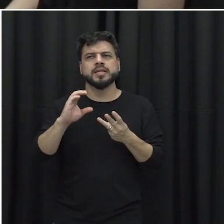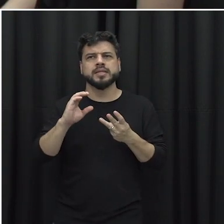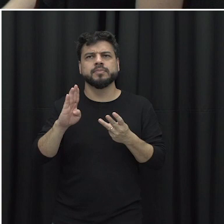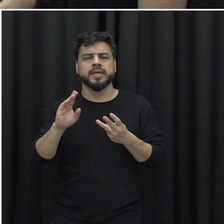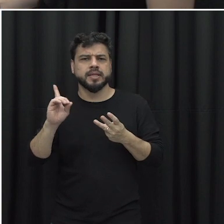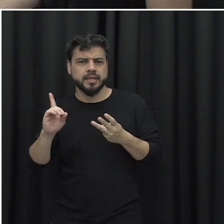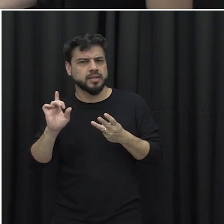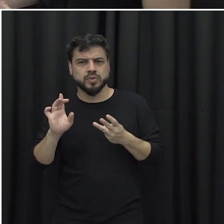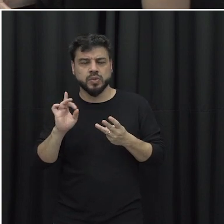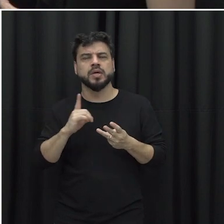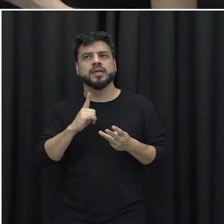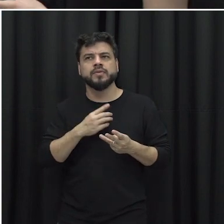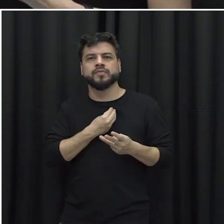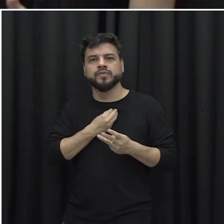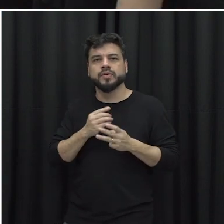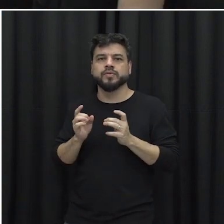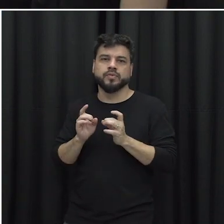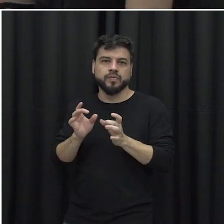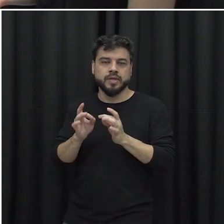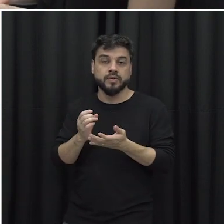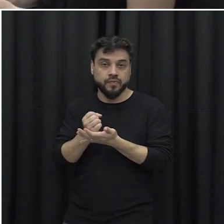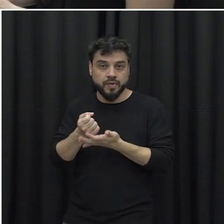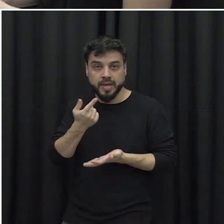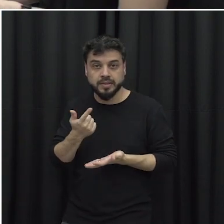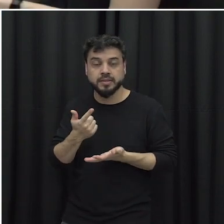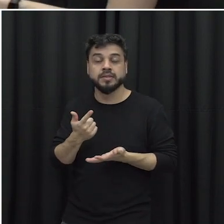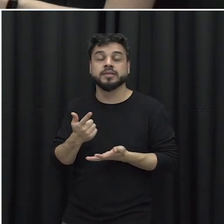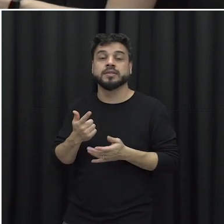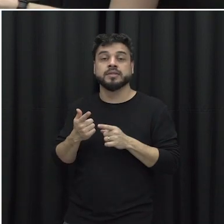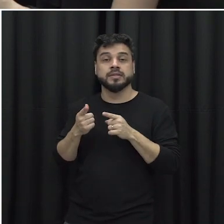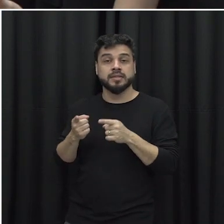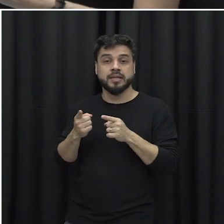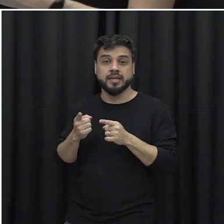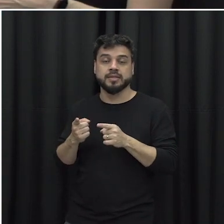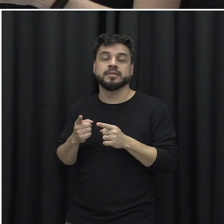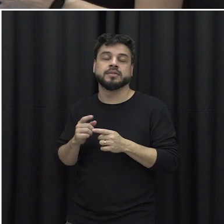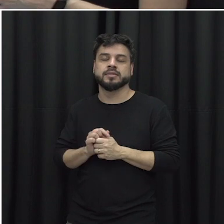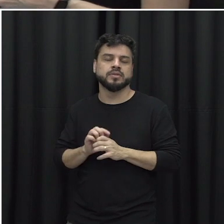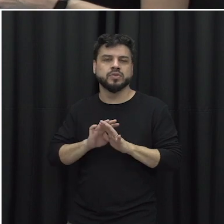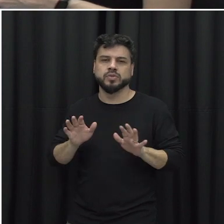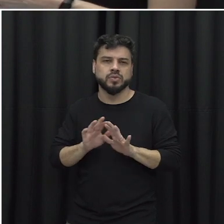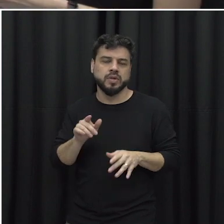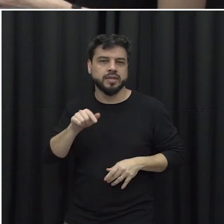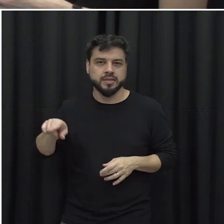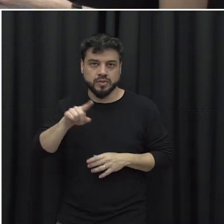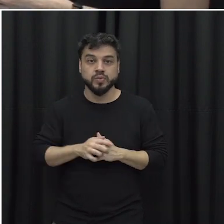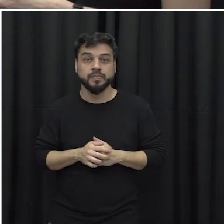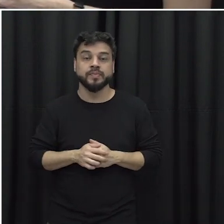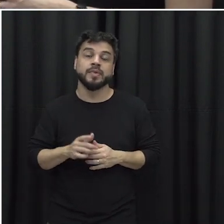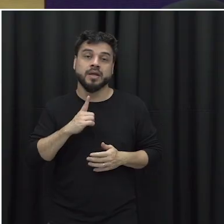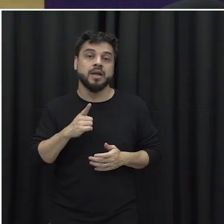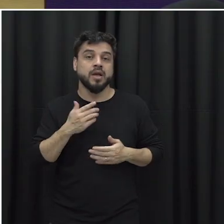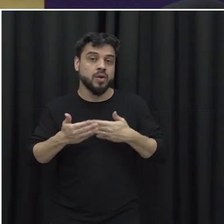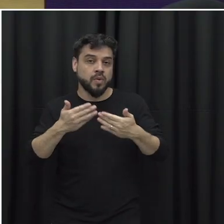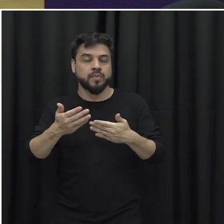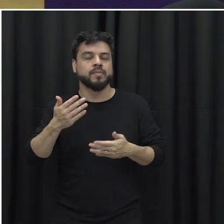mas, por enquanto, na farmácia mesmo são essas opções. Então, são as vias mais comuns, né? O paciente